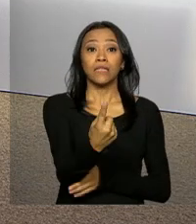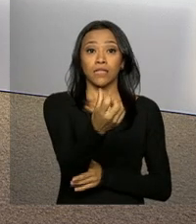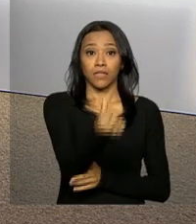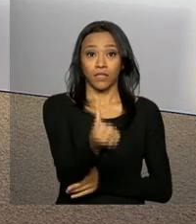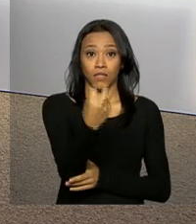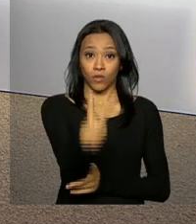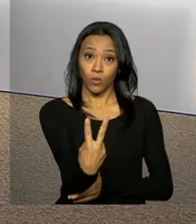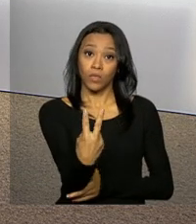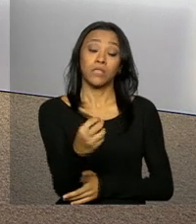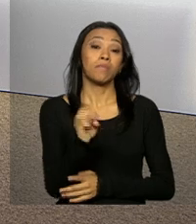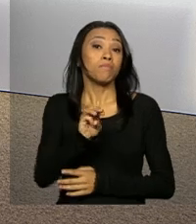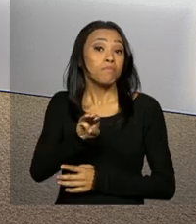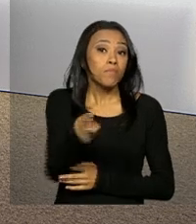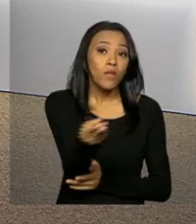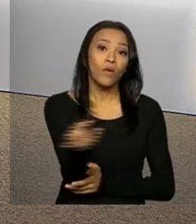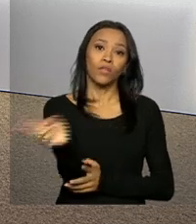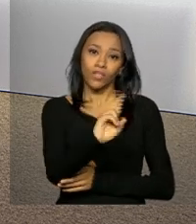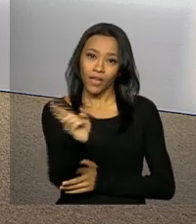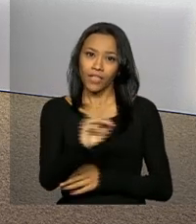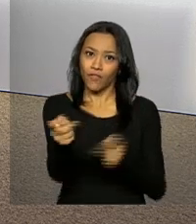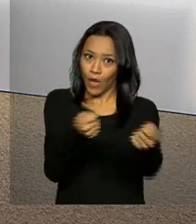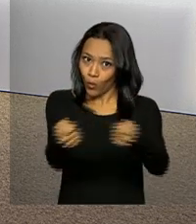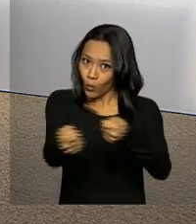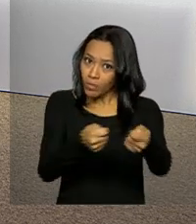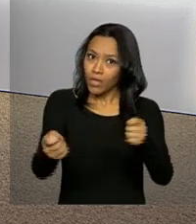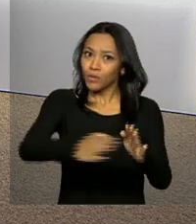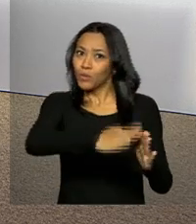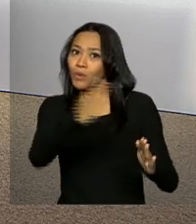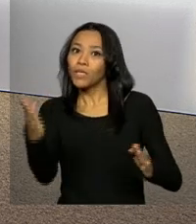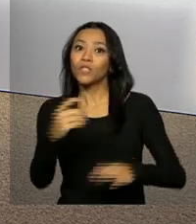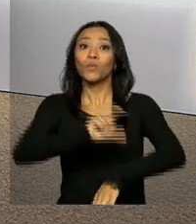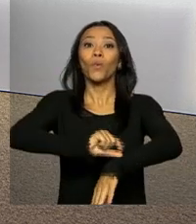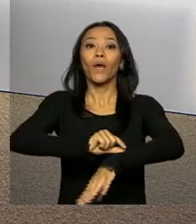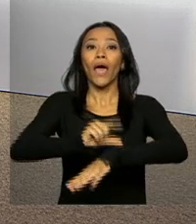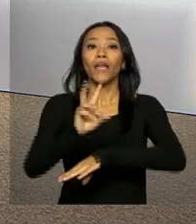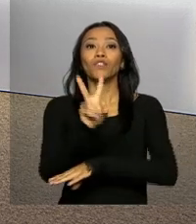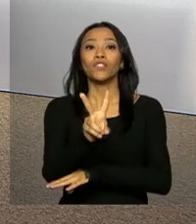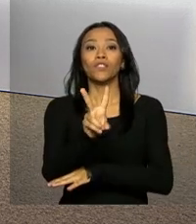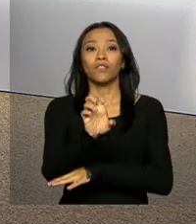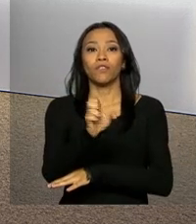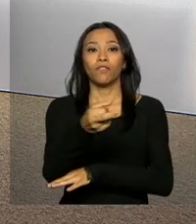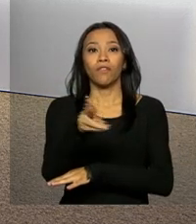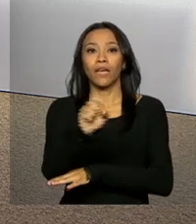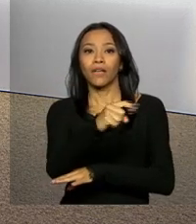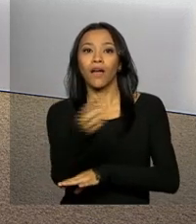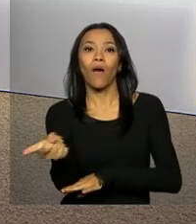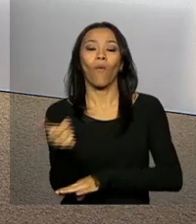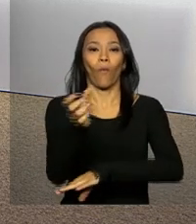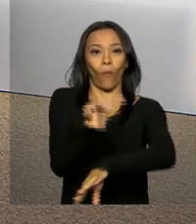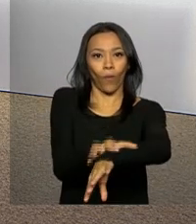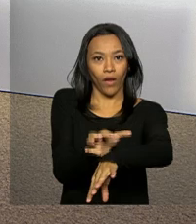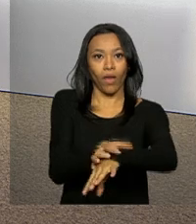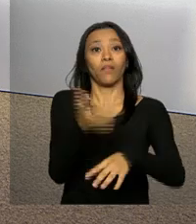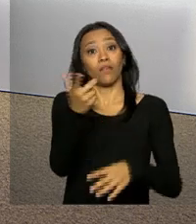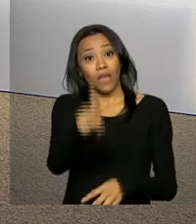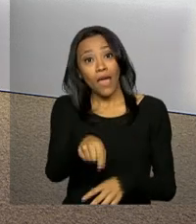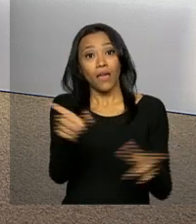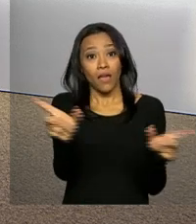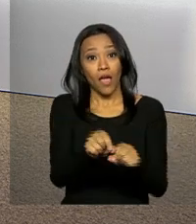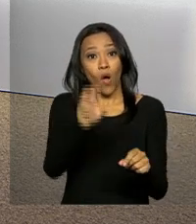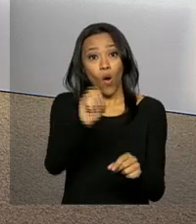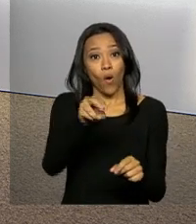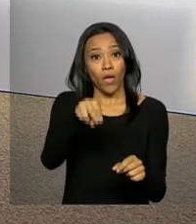162 milhões de reais foram economizados durante o horário de verão. Segundo o Operador Nacional do Sistema Elétrico, essa economia